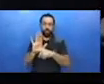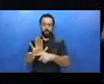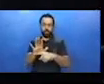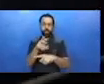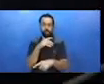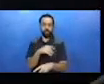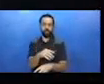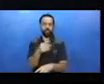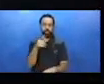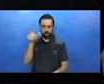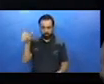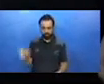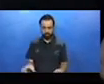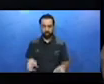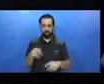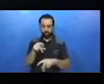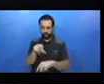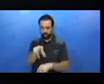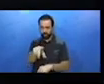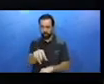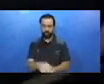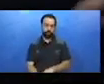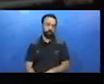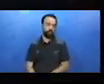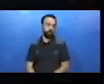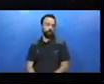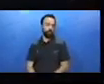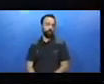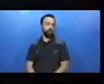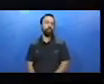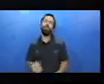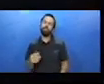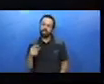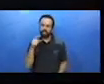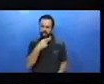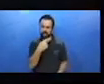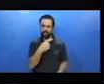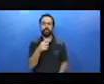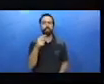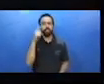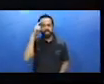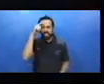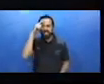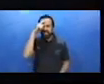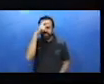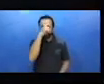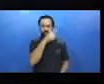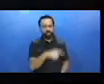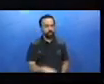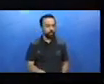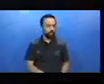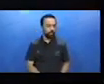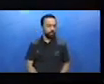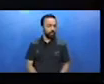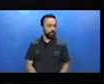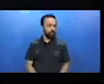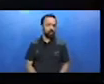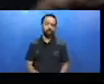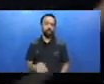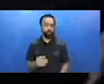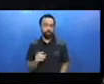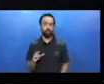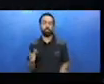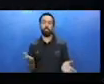para ele chegar até na beirada da piscina, né? É um nado muito difícil de ser executado, mas também é um nado talvez dos mais bonitos de